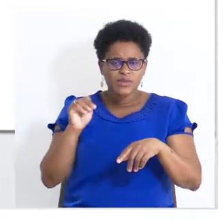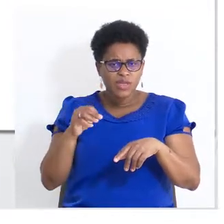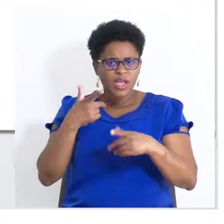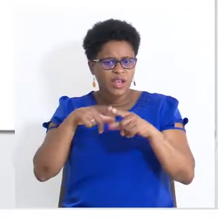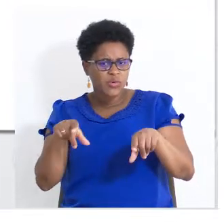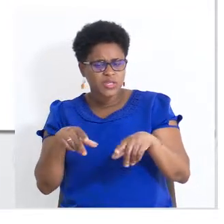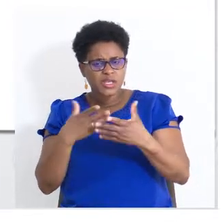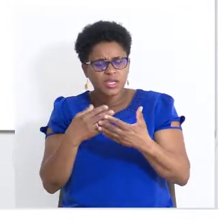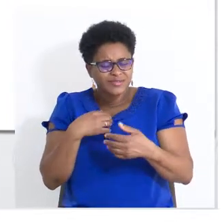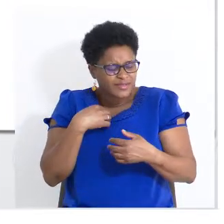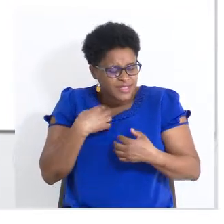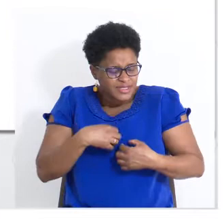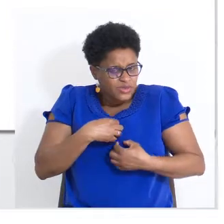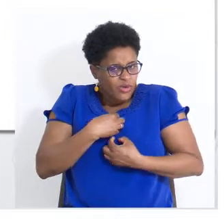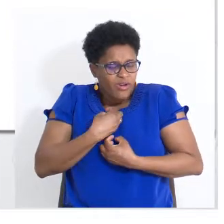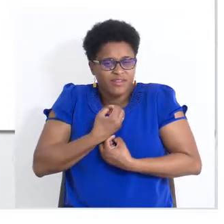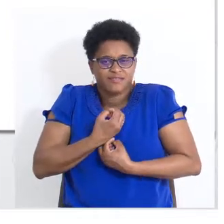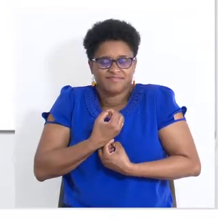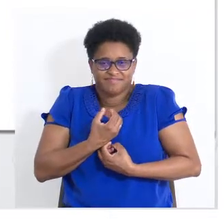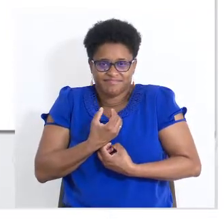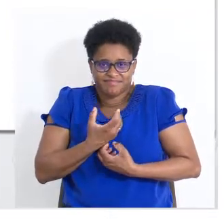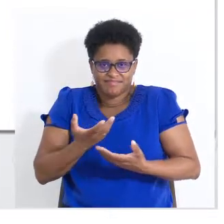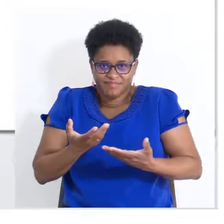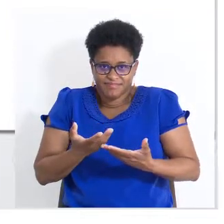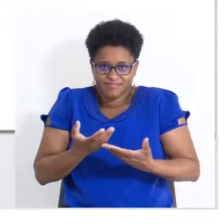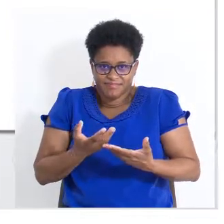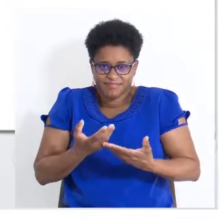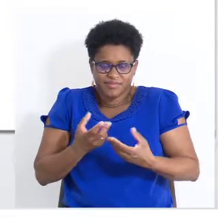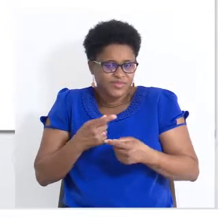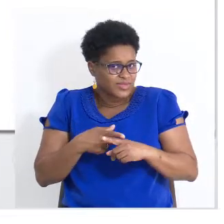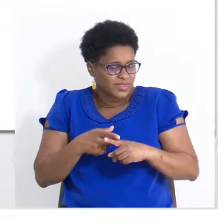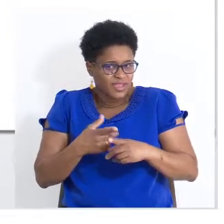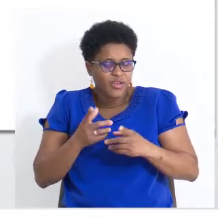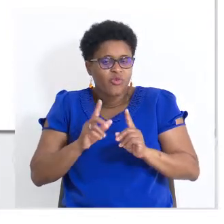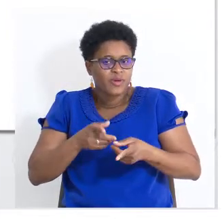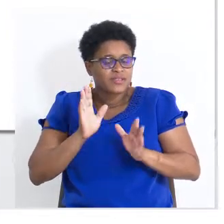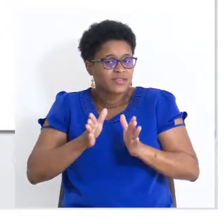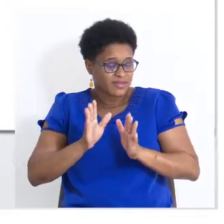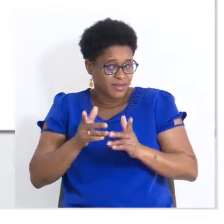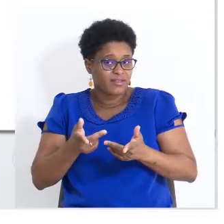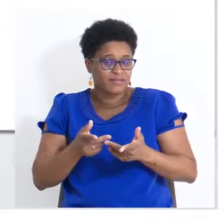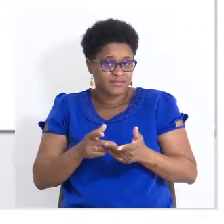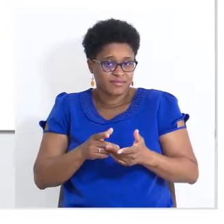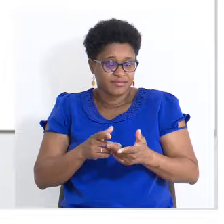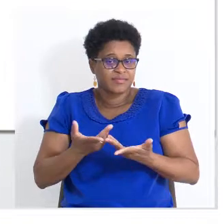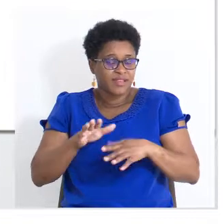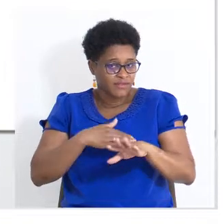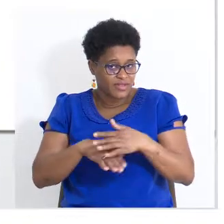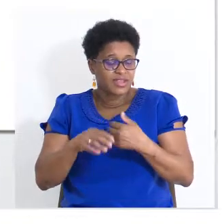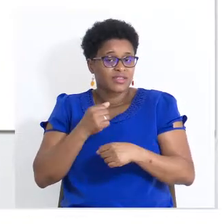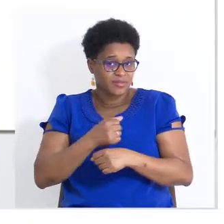toca e tu ficas lá, logo interessada, logo interessado e começas a agir.